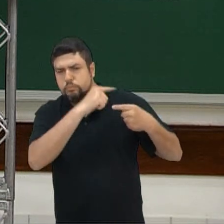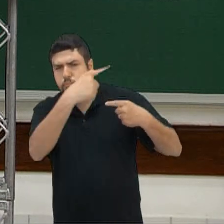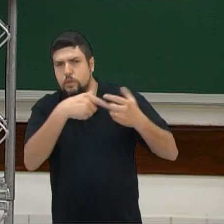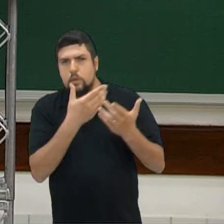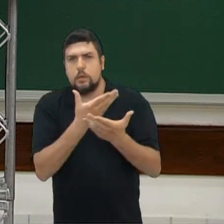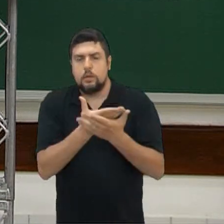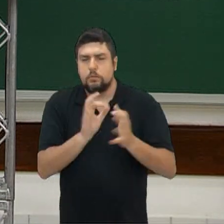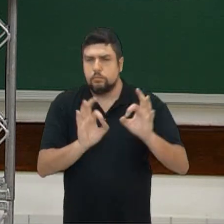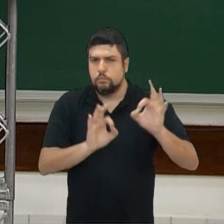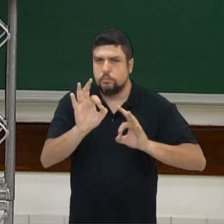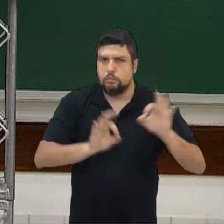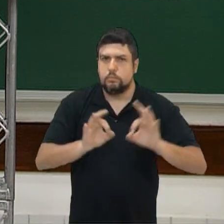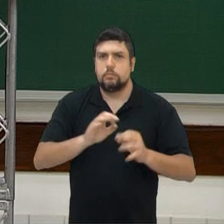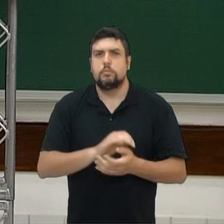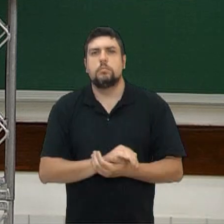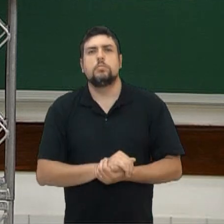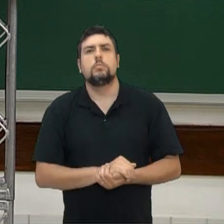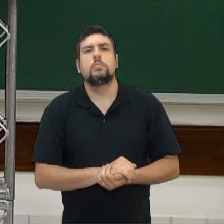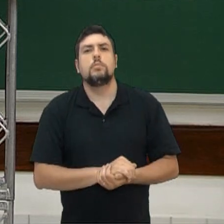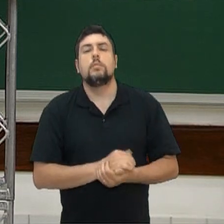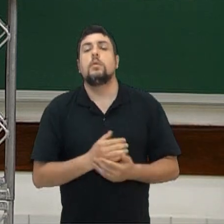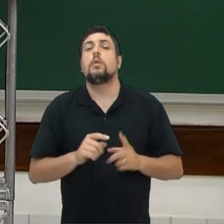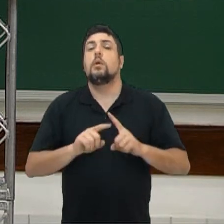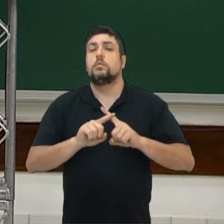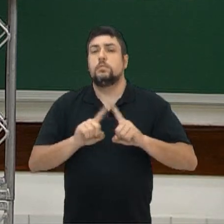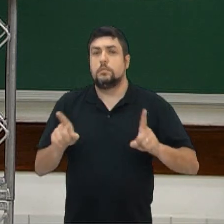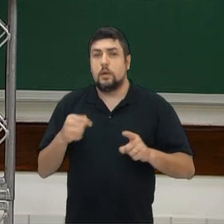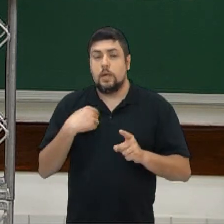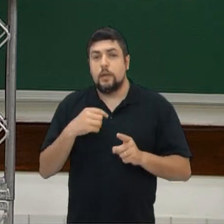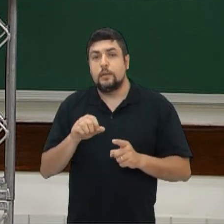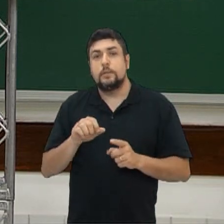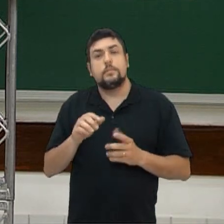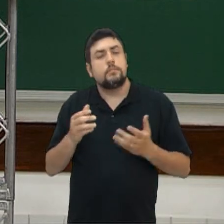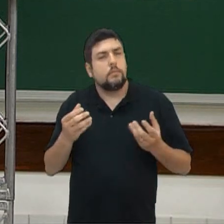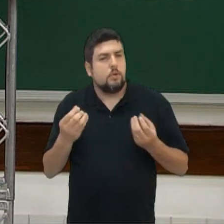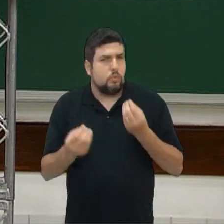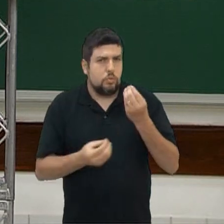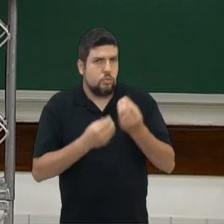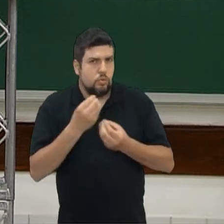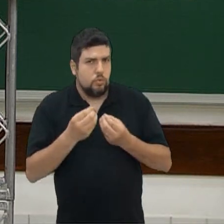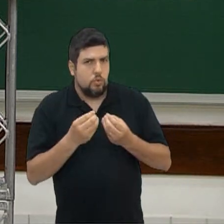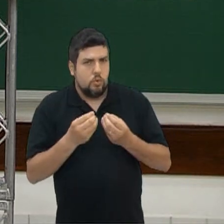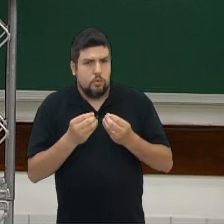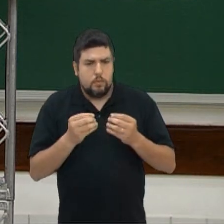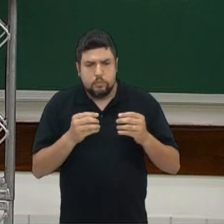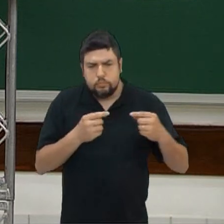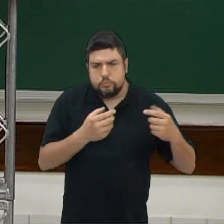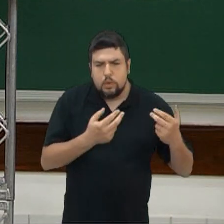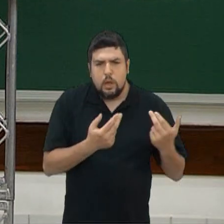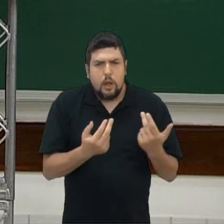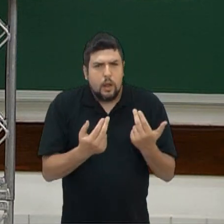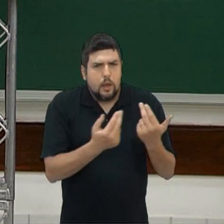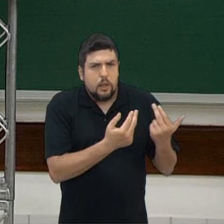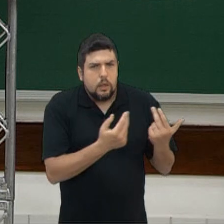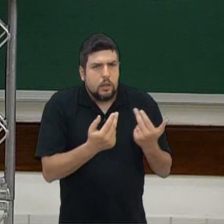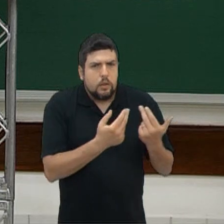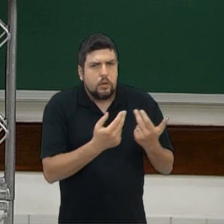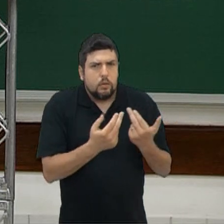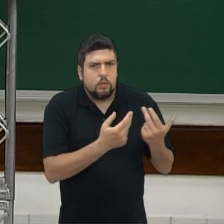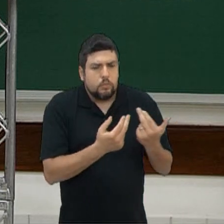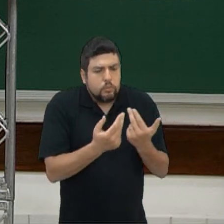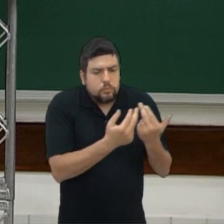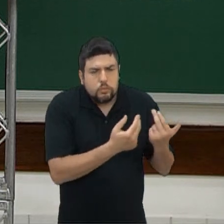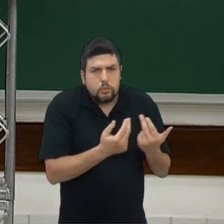galera? Tranquilo? A questão é que, no caso disso, os semelhantes vão dissolver